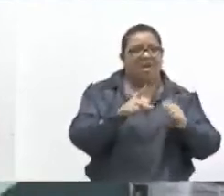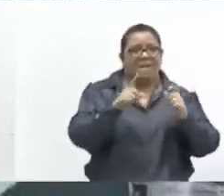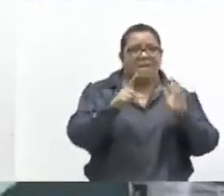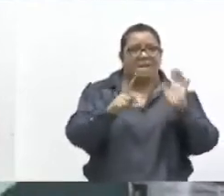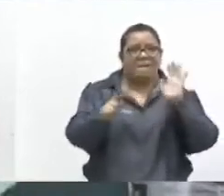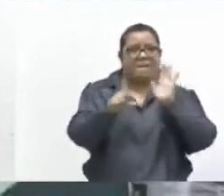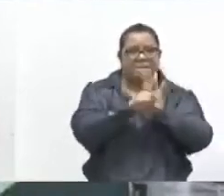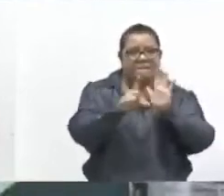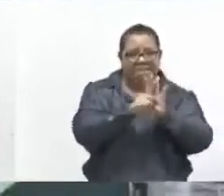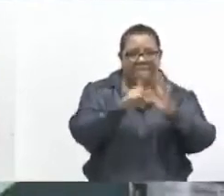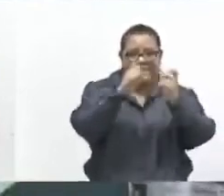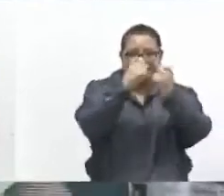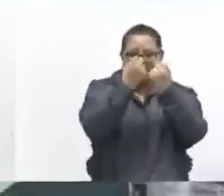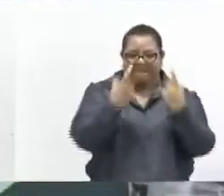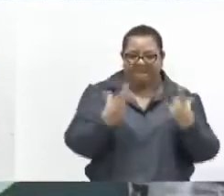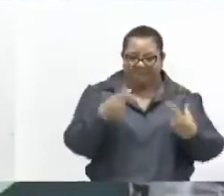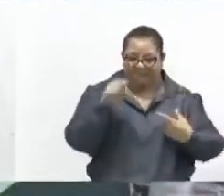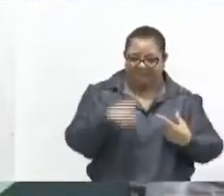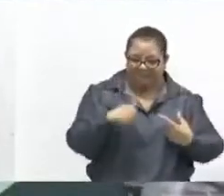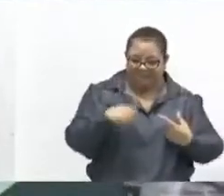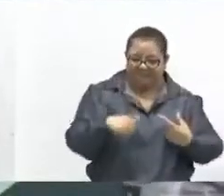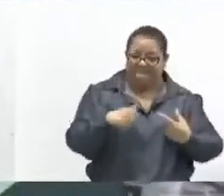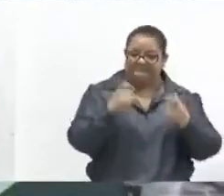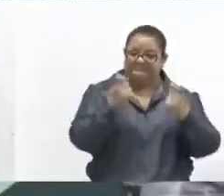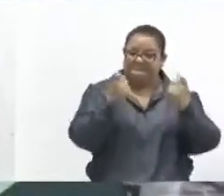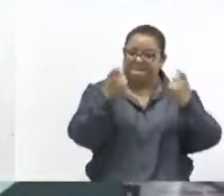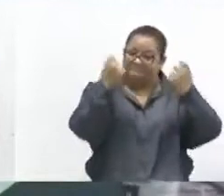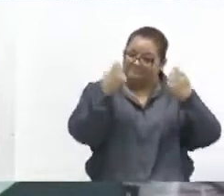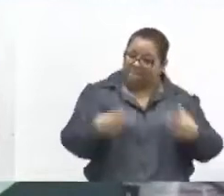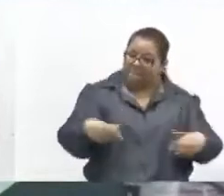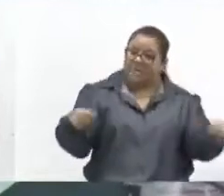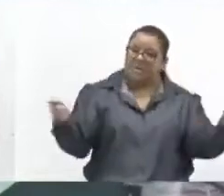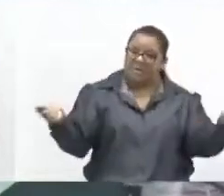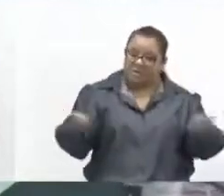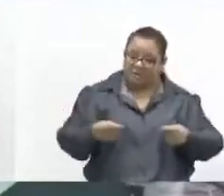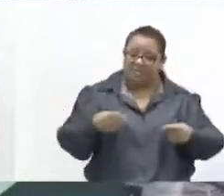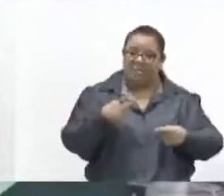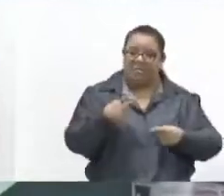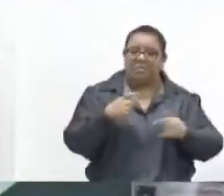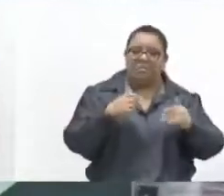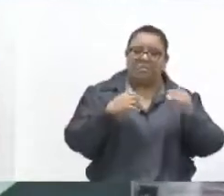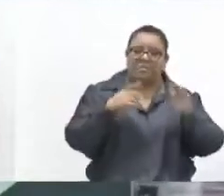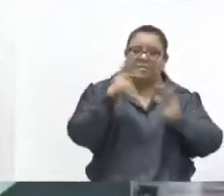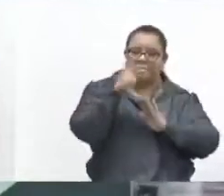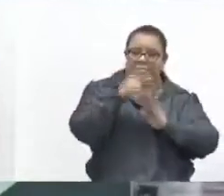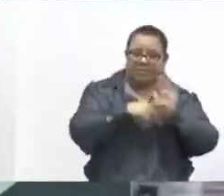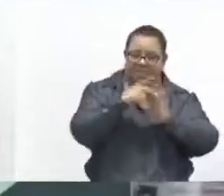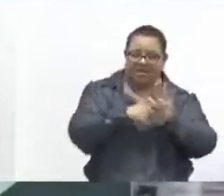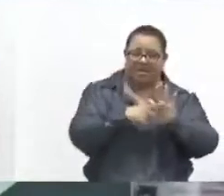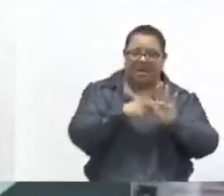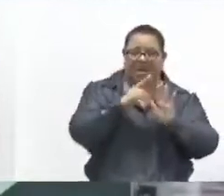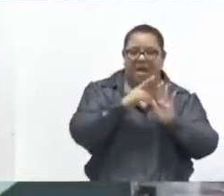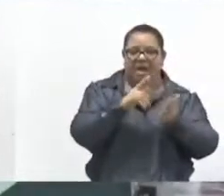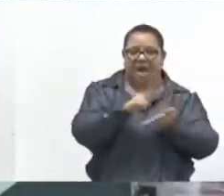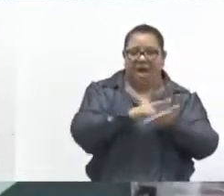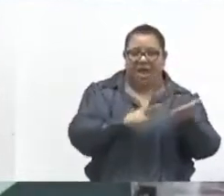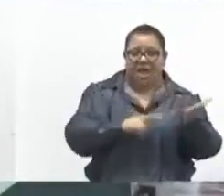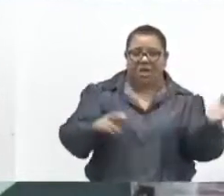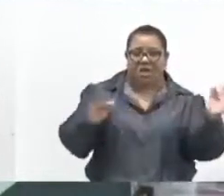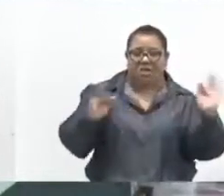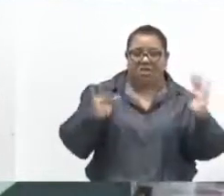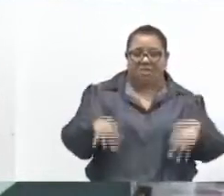temos aqui, já que a Câmara Setorial da Juventude é da Assembleia, para que esse plano seja parte do nosso relatório final, né? Então,